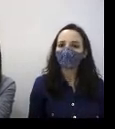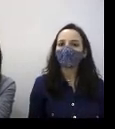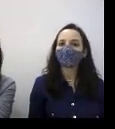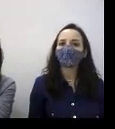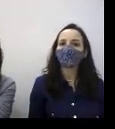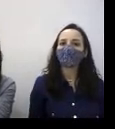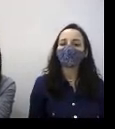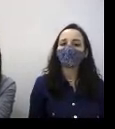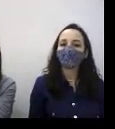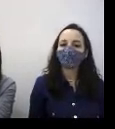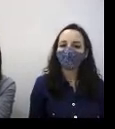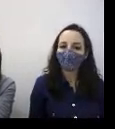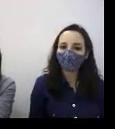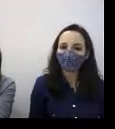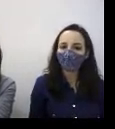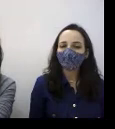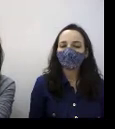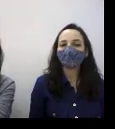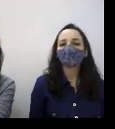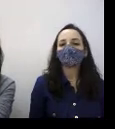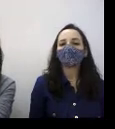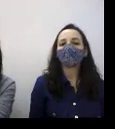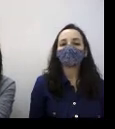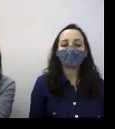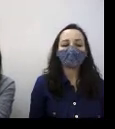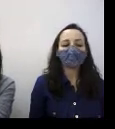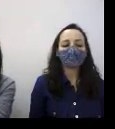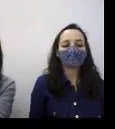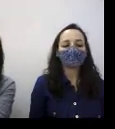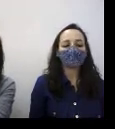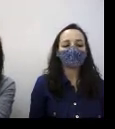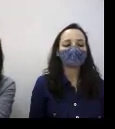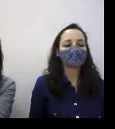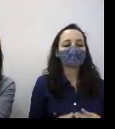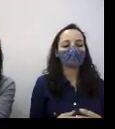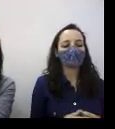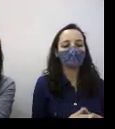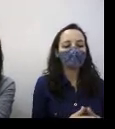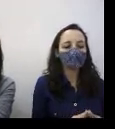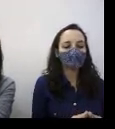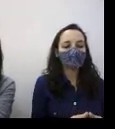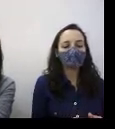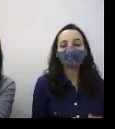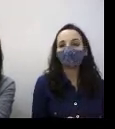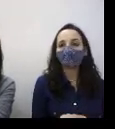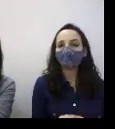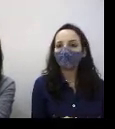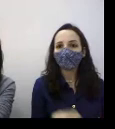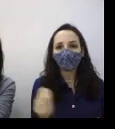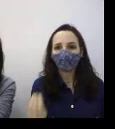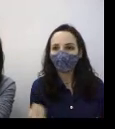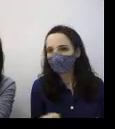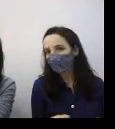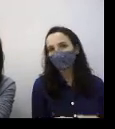nova, os novos papéis que a mulher enfrenta, né? Então, olha, é uma combinação mesmo de fatores, né, não